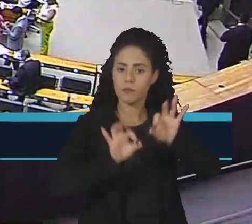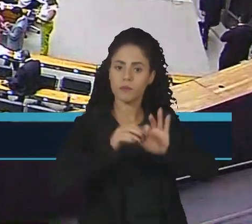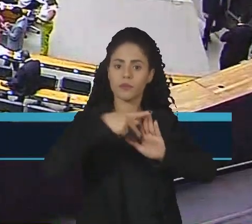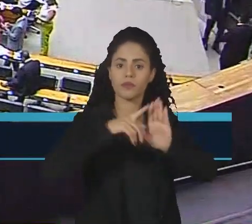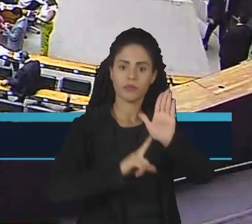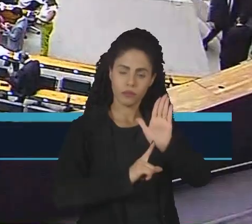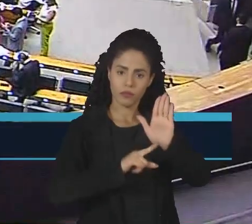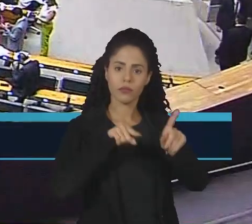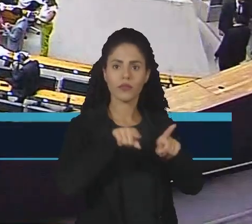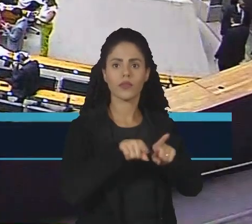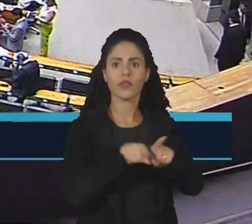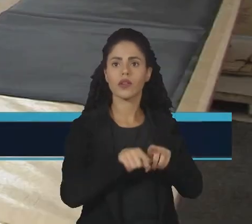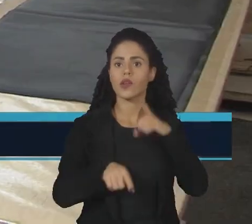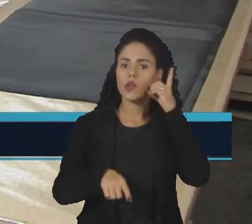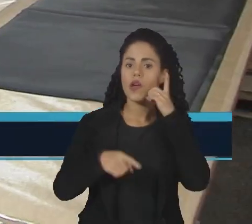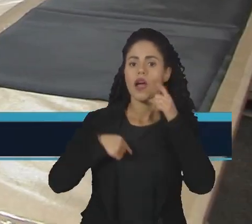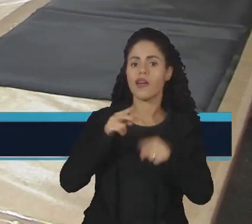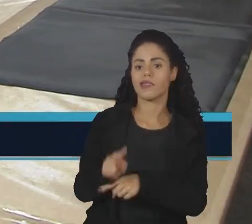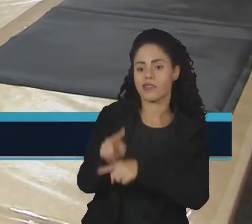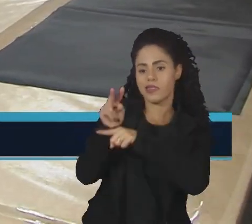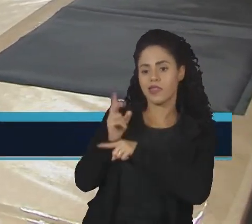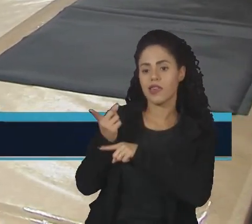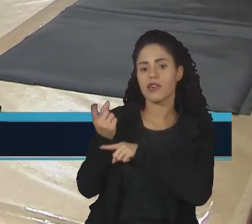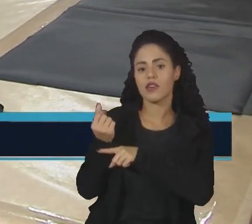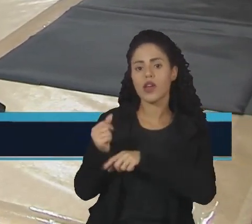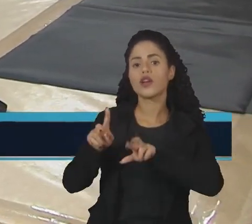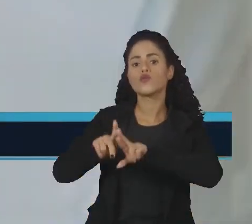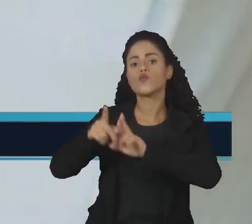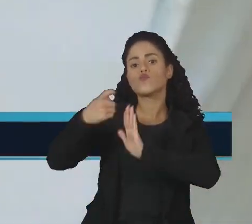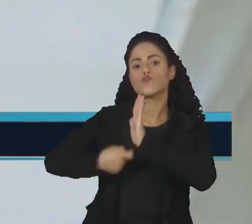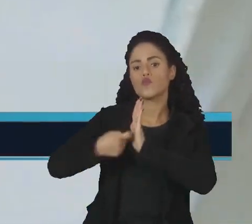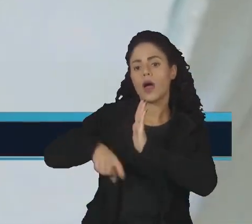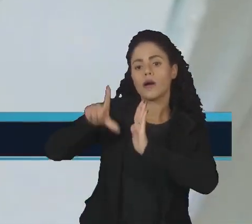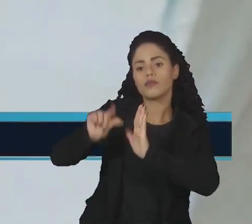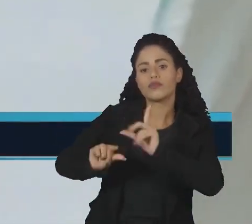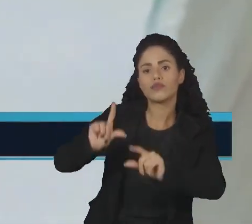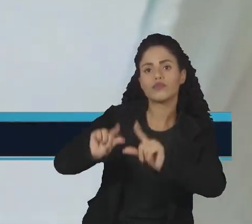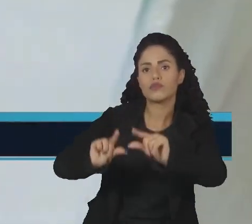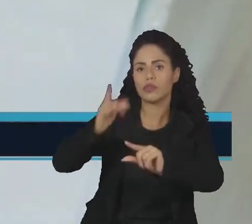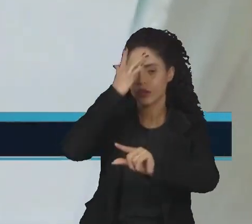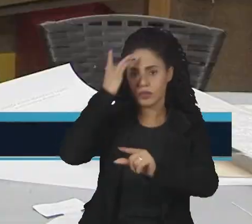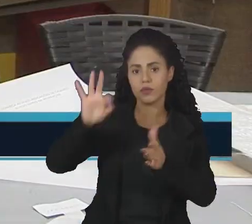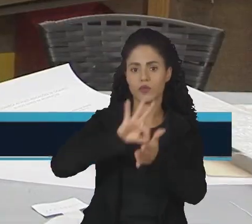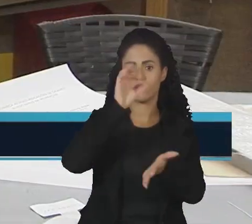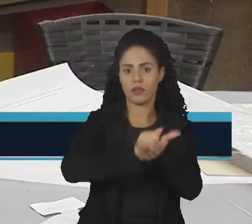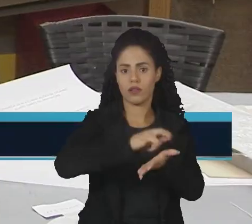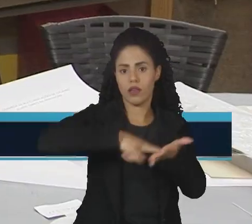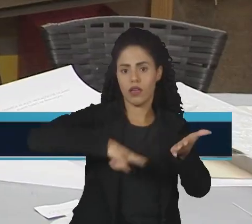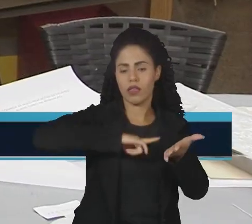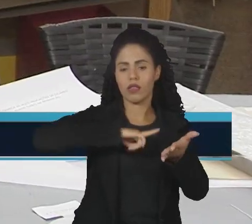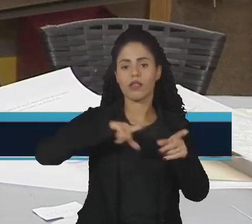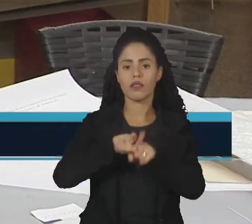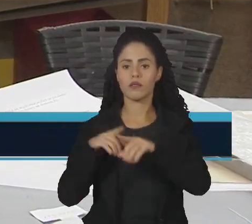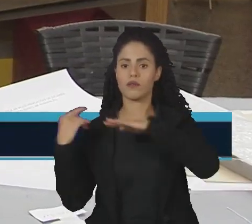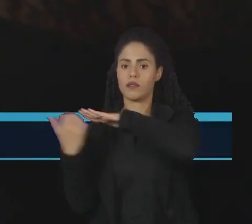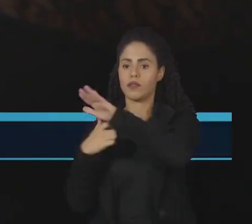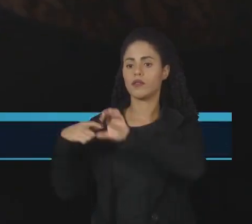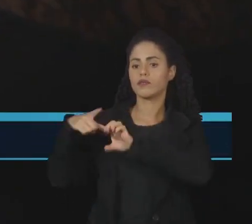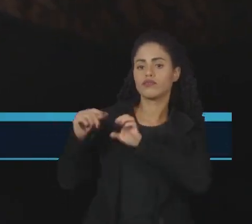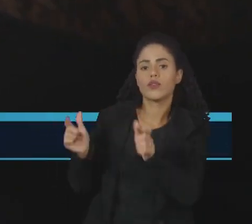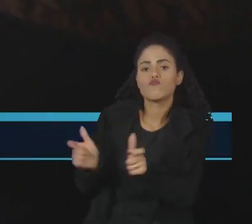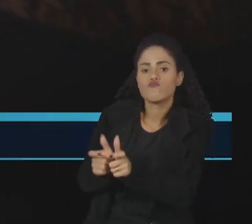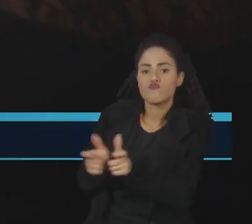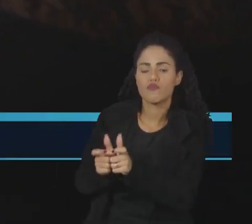Câmara e oferece linhas de crédito com taxas diferenciadas a usuários do Cadastro Único e a empresas de pequeno porte